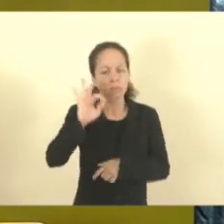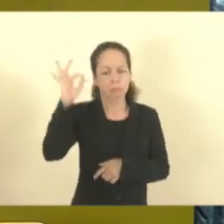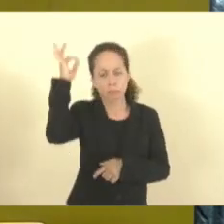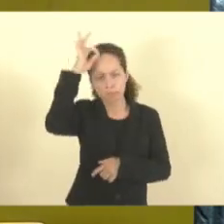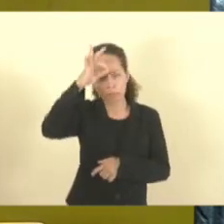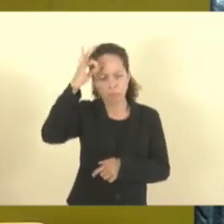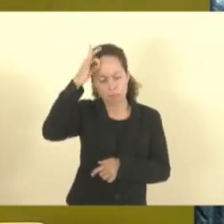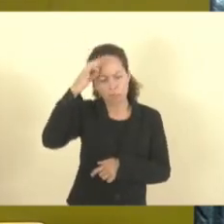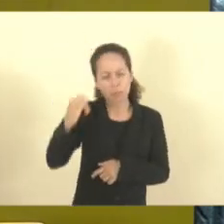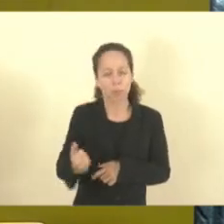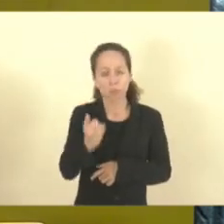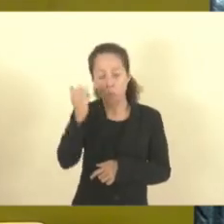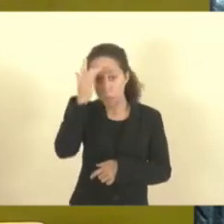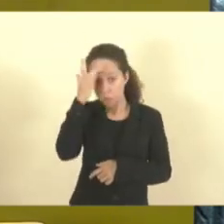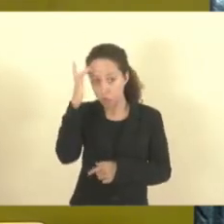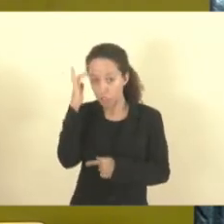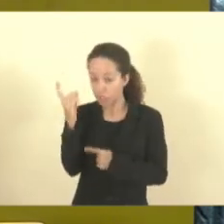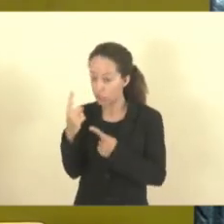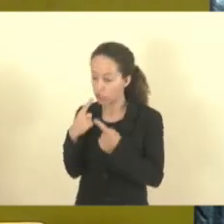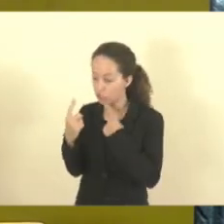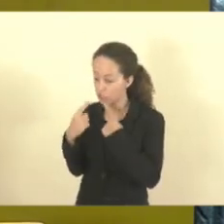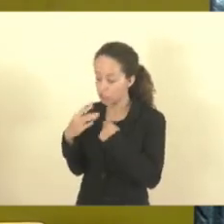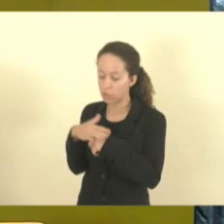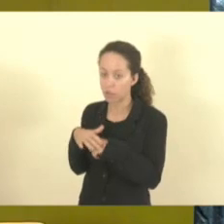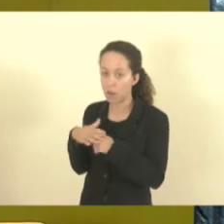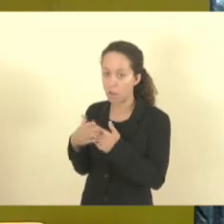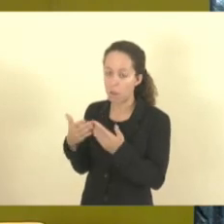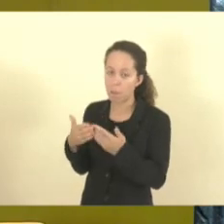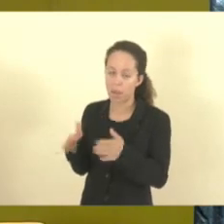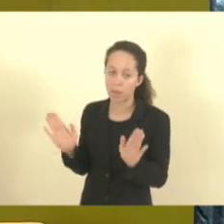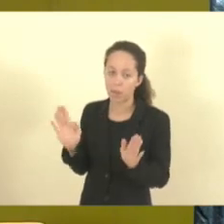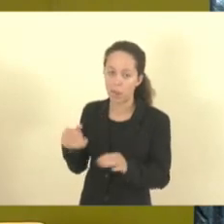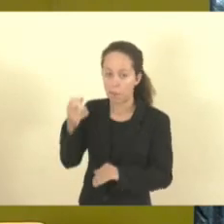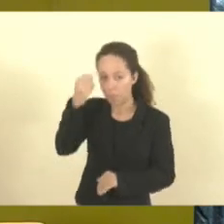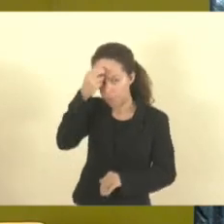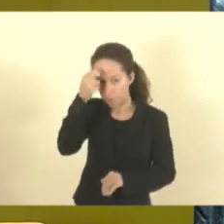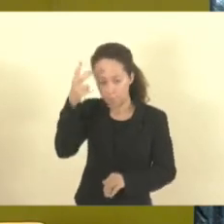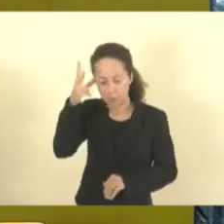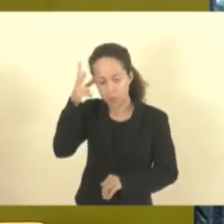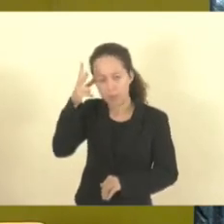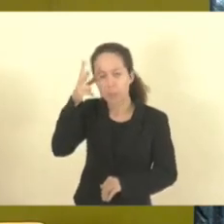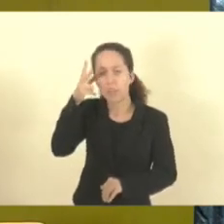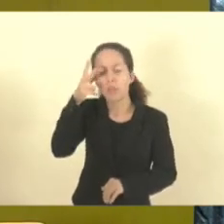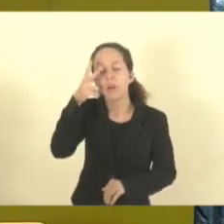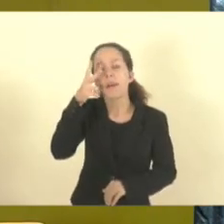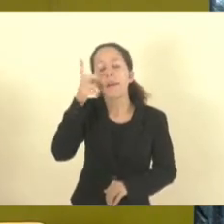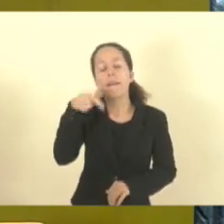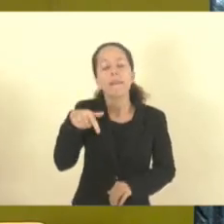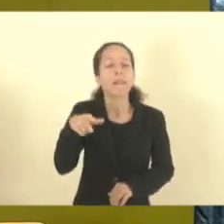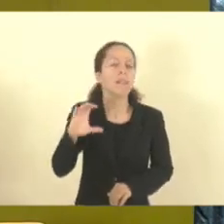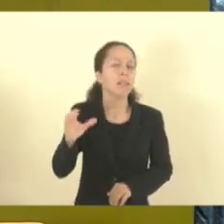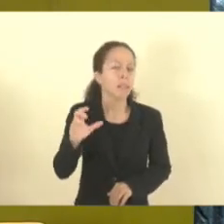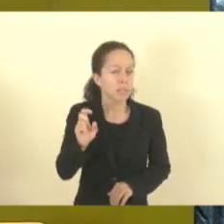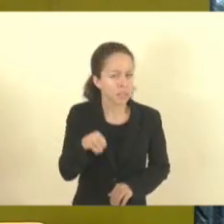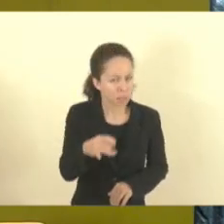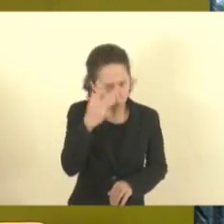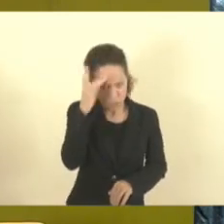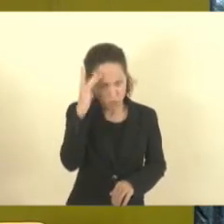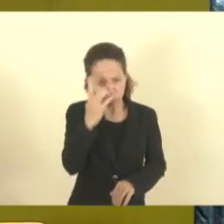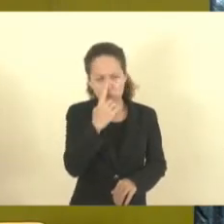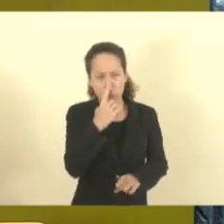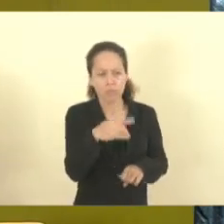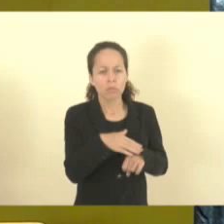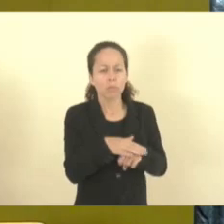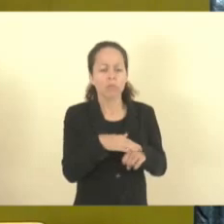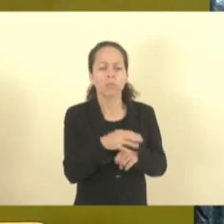necessário, quem tem diálogo aberto com a Prefeitura, com o prefeito de Cariacica, também fazer